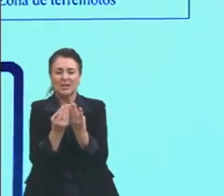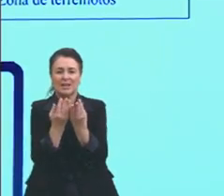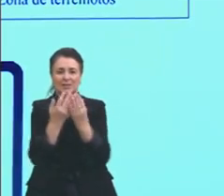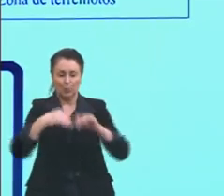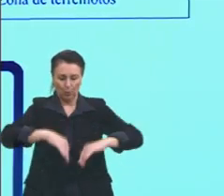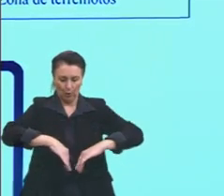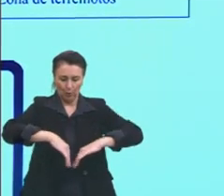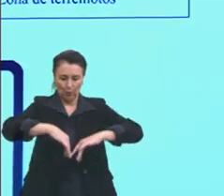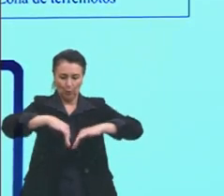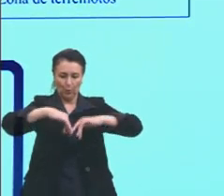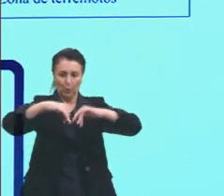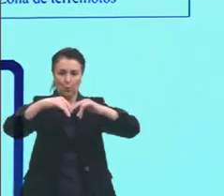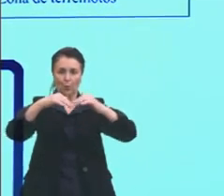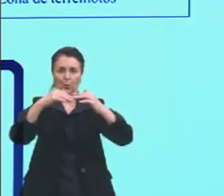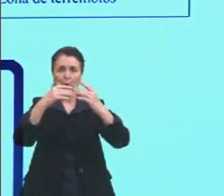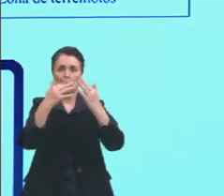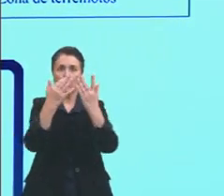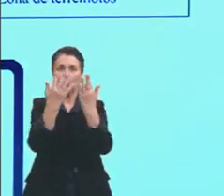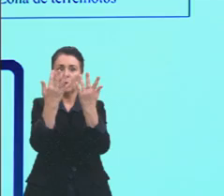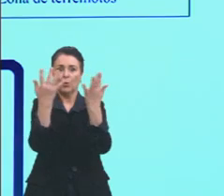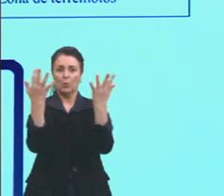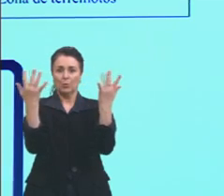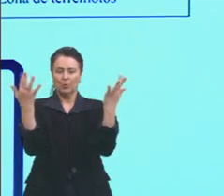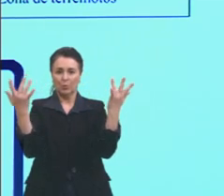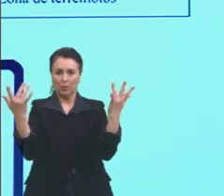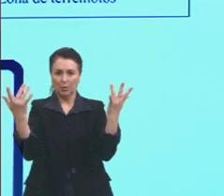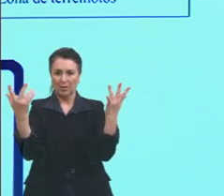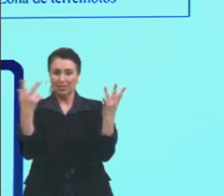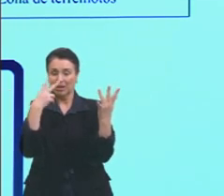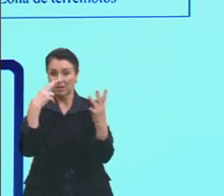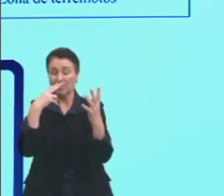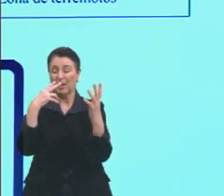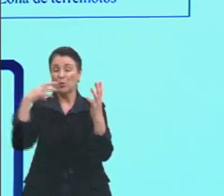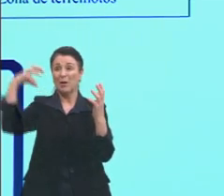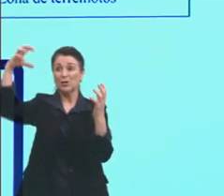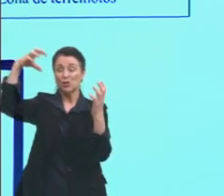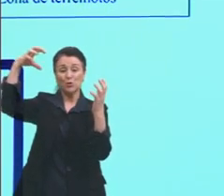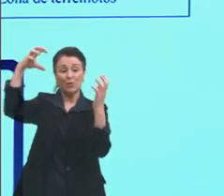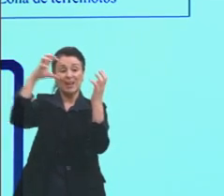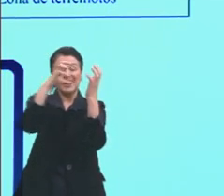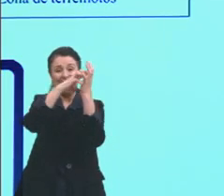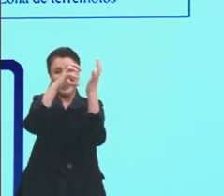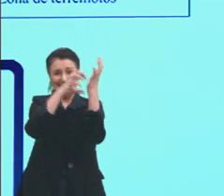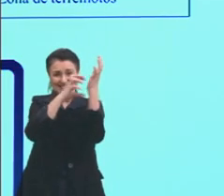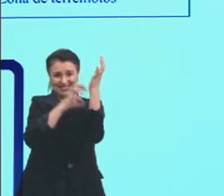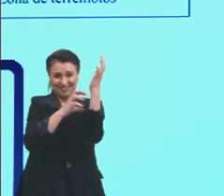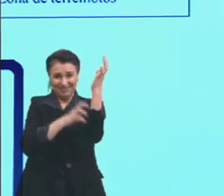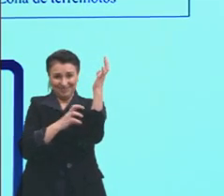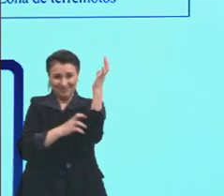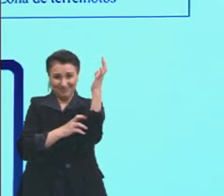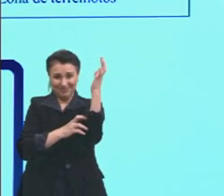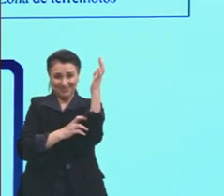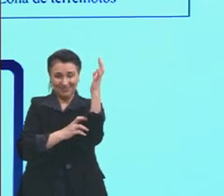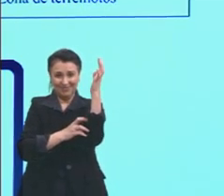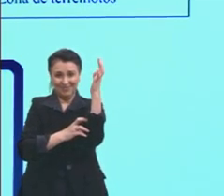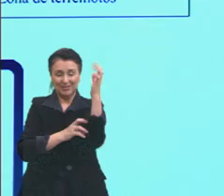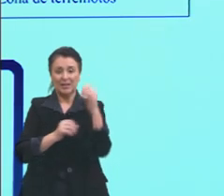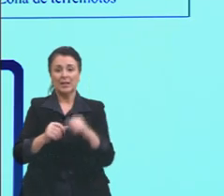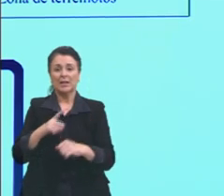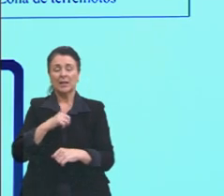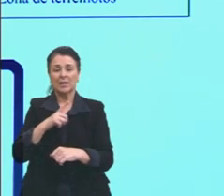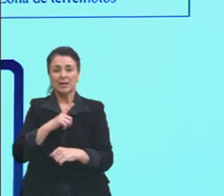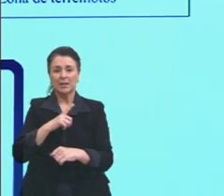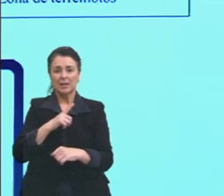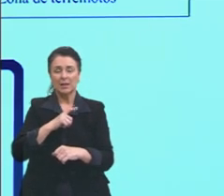muitas vezes de gases é vai formar a churrasco certo e Aqui nós temos é justamente